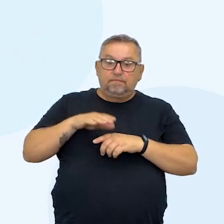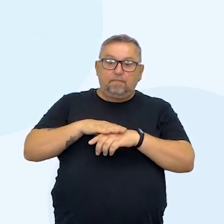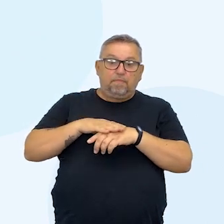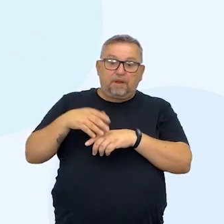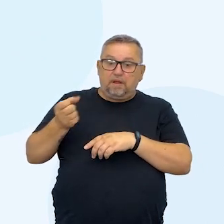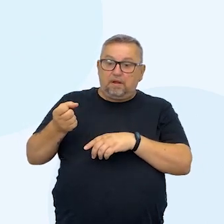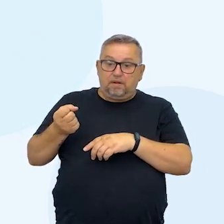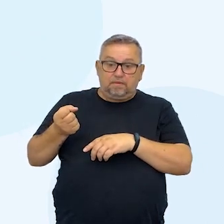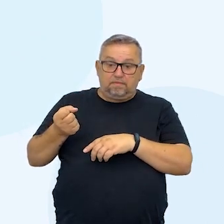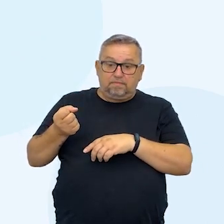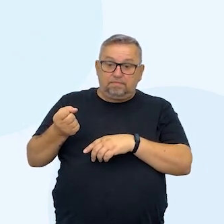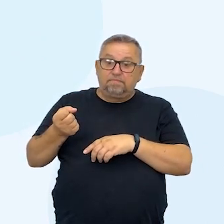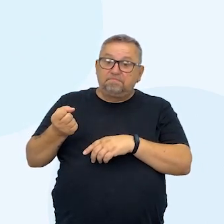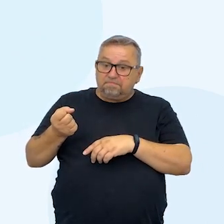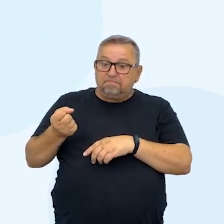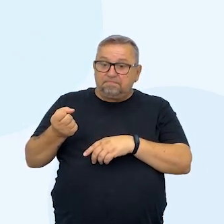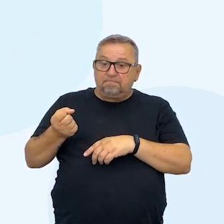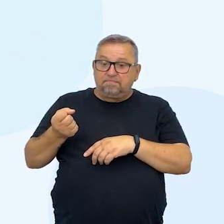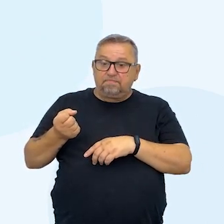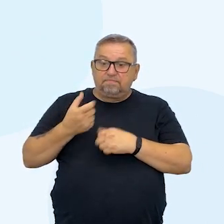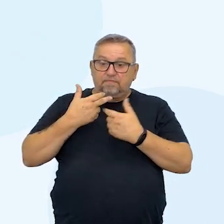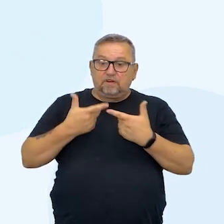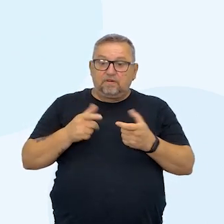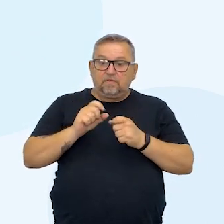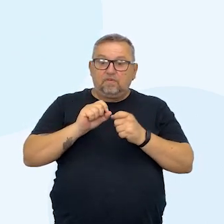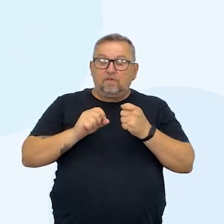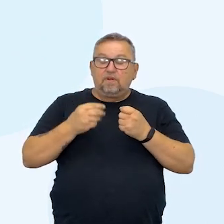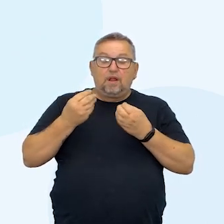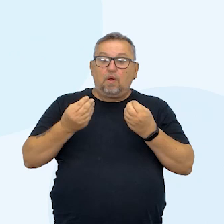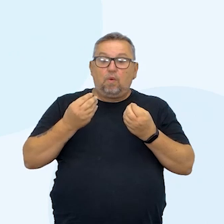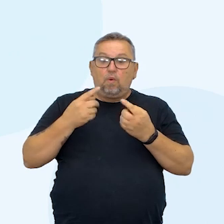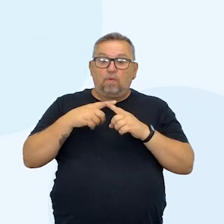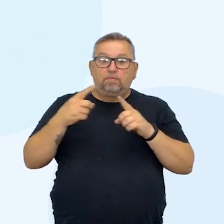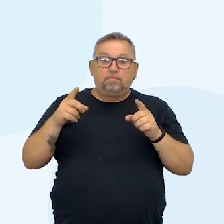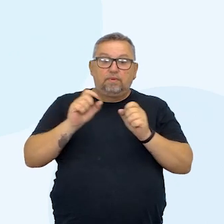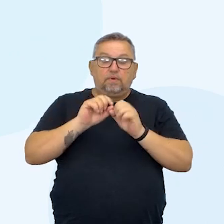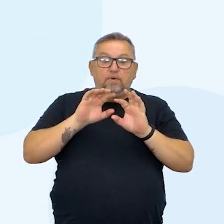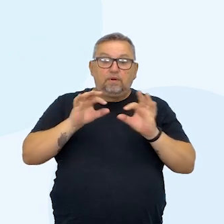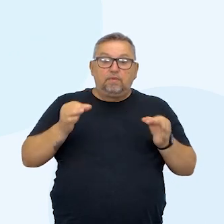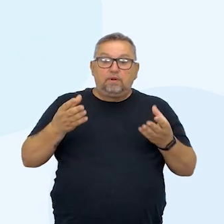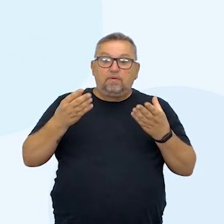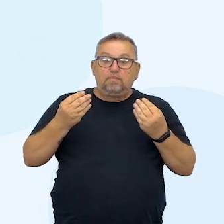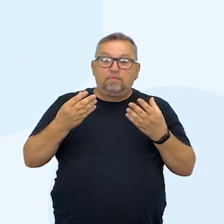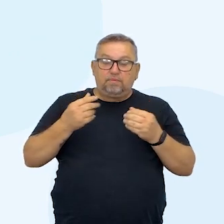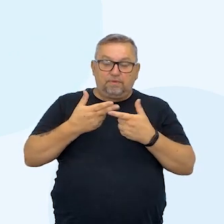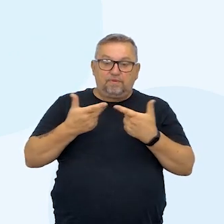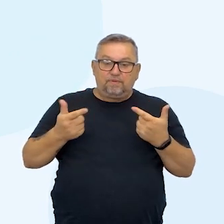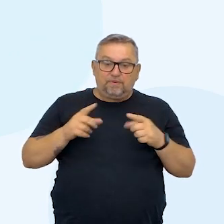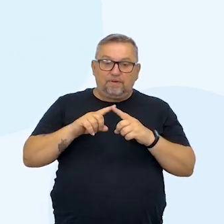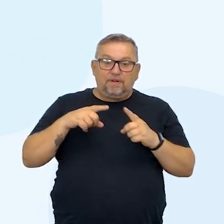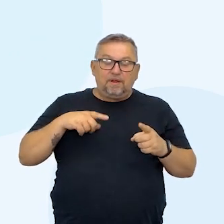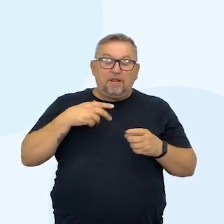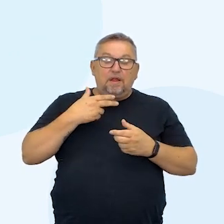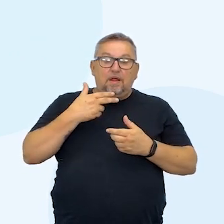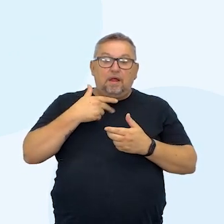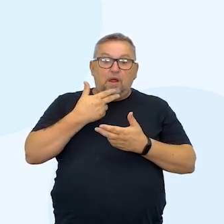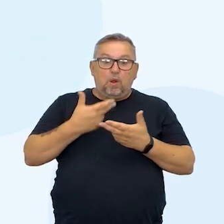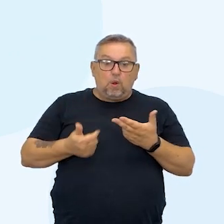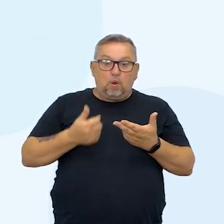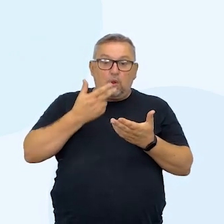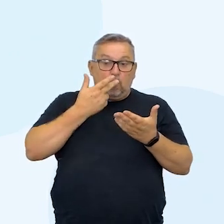brancas, né? Ou seja, essa língua, não é que essa língua foi feita, né? Eu estou simplificando muito a questão aqui. A construção das